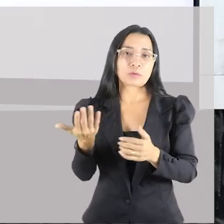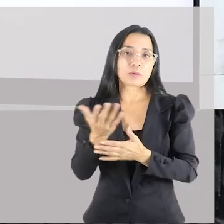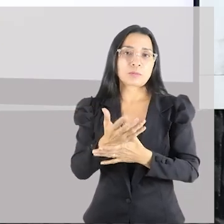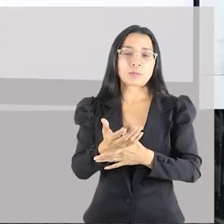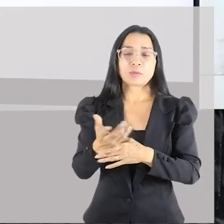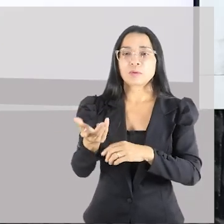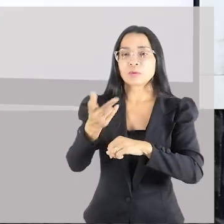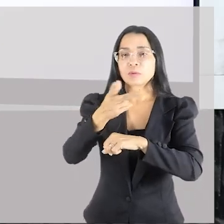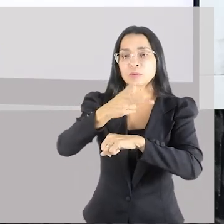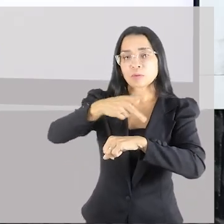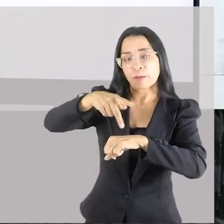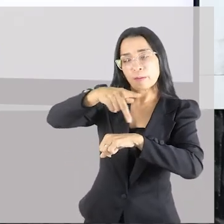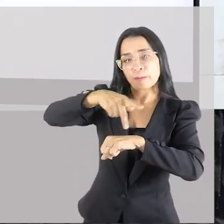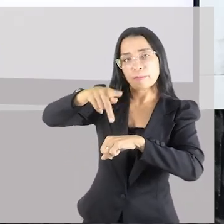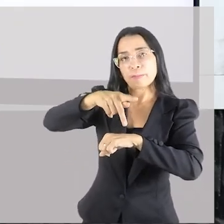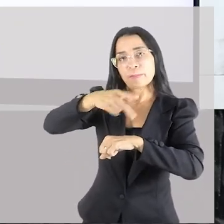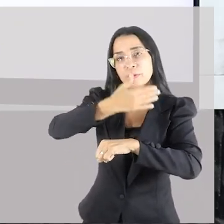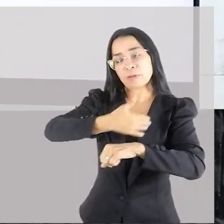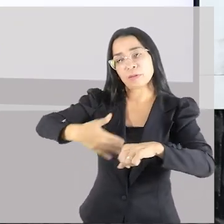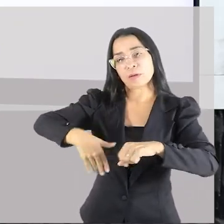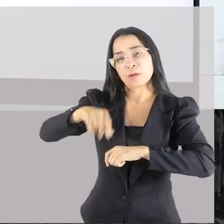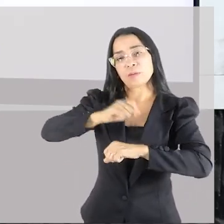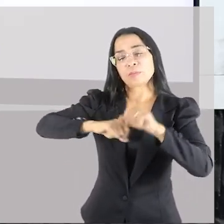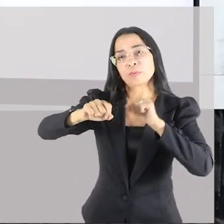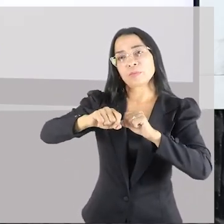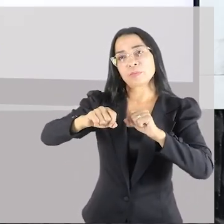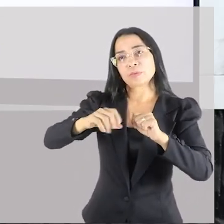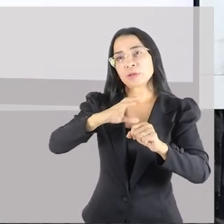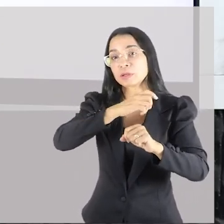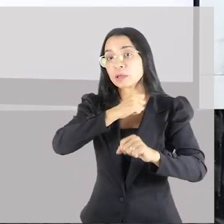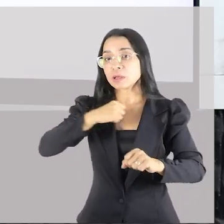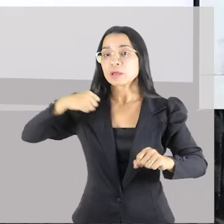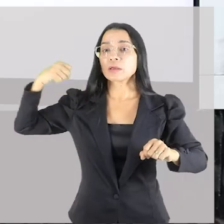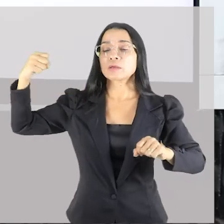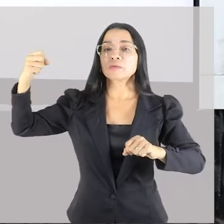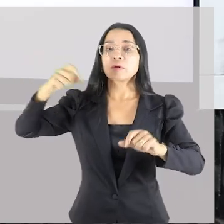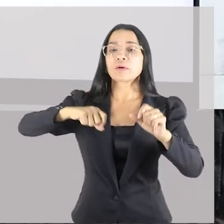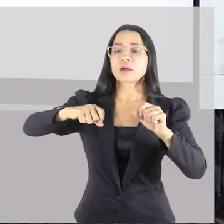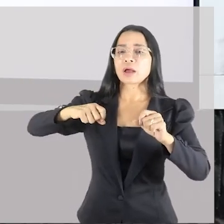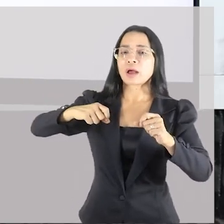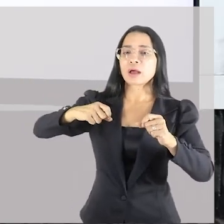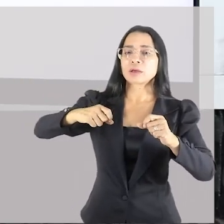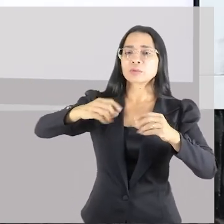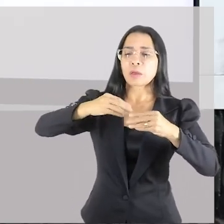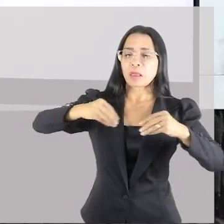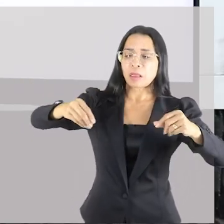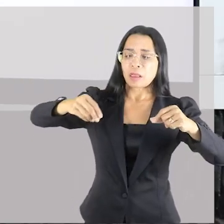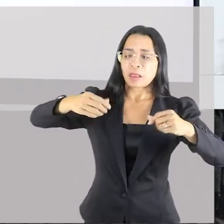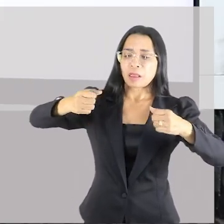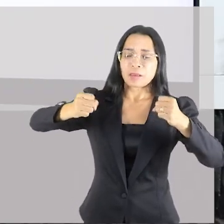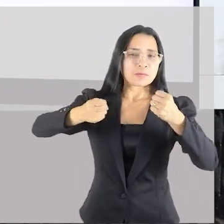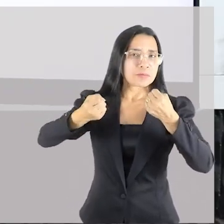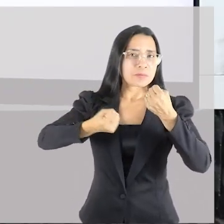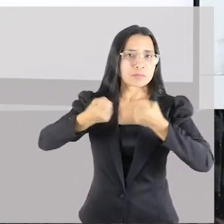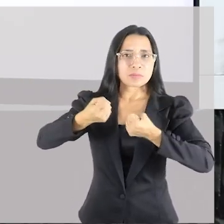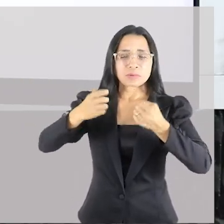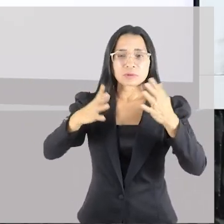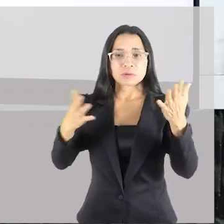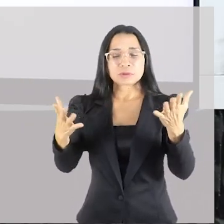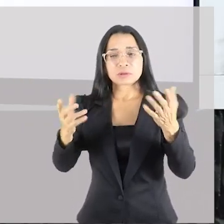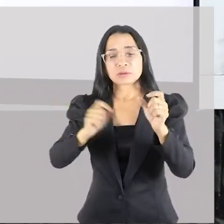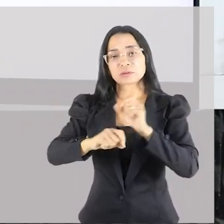pública, enforcados, esquartejados. Né, nesse período você tinha essa ideia do espetáculo da violência, né, para